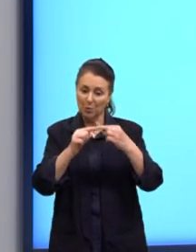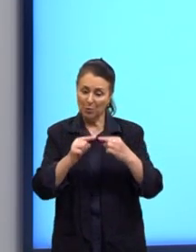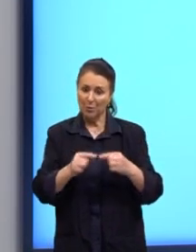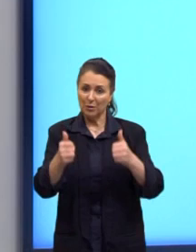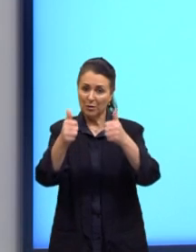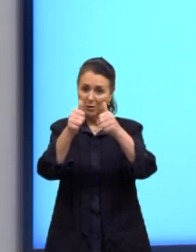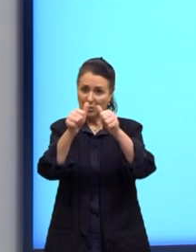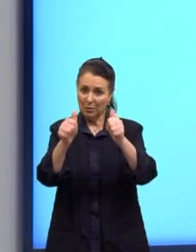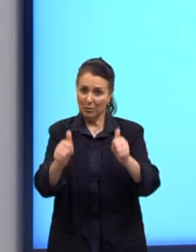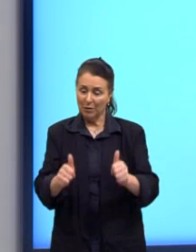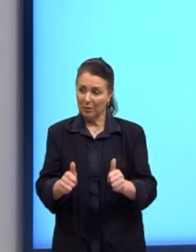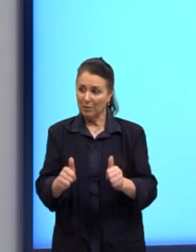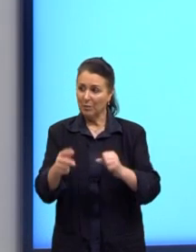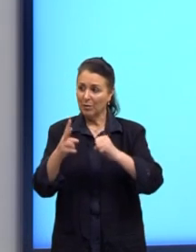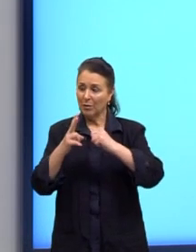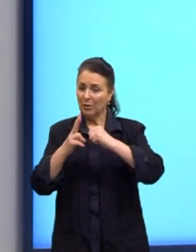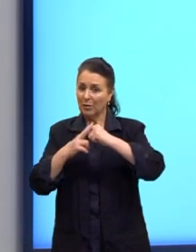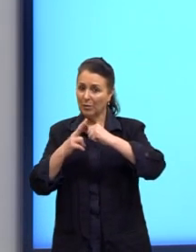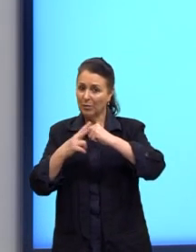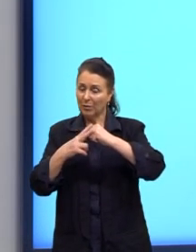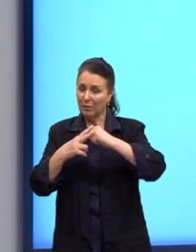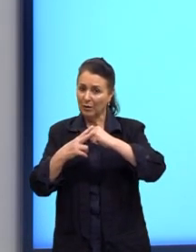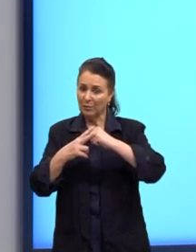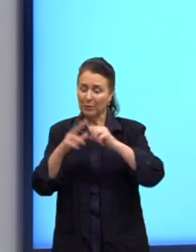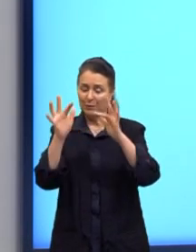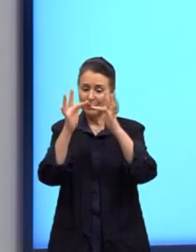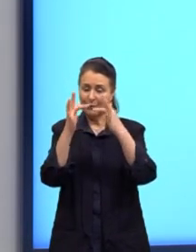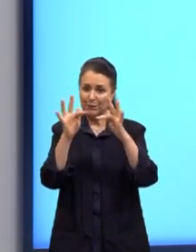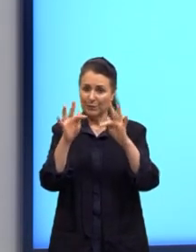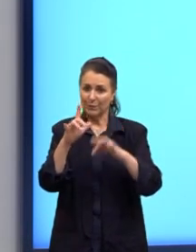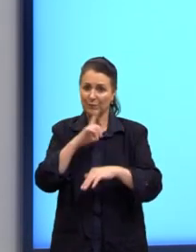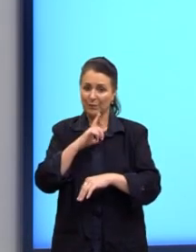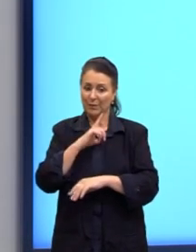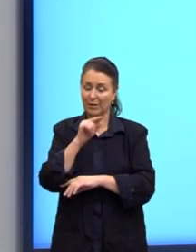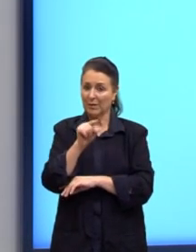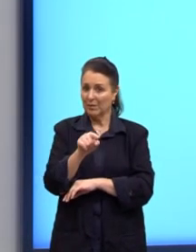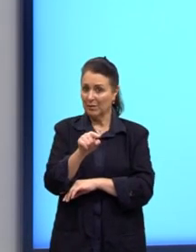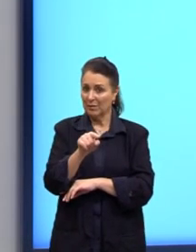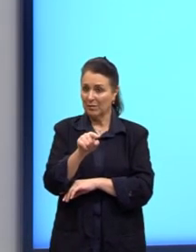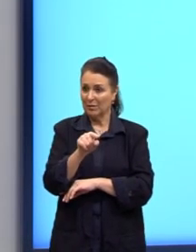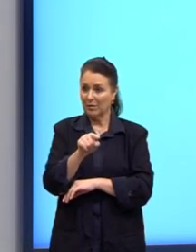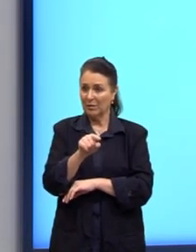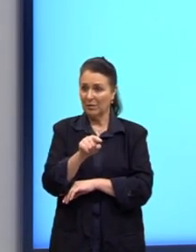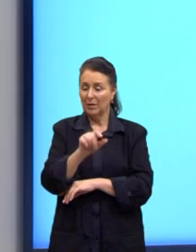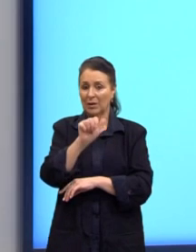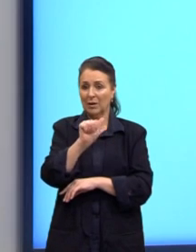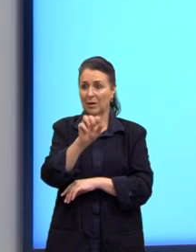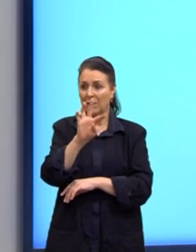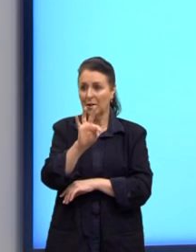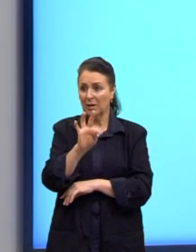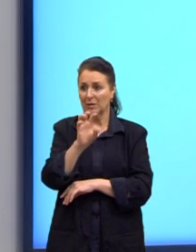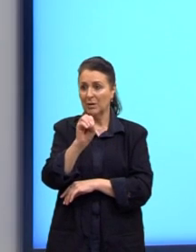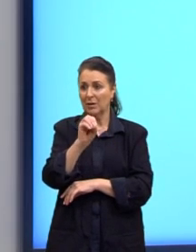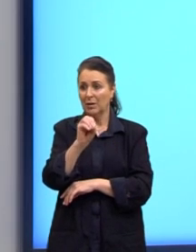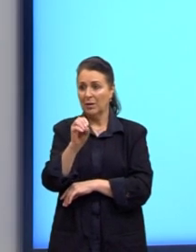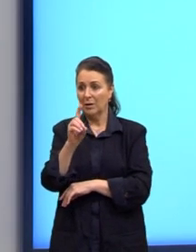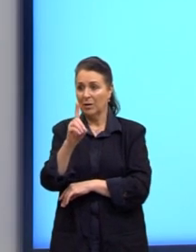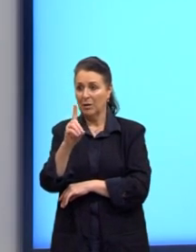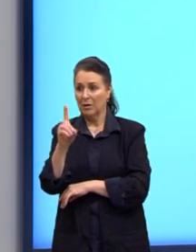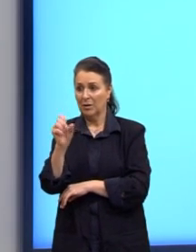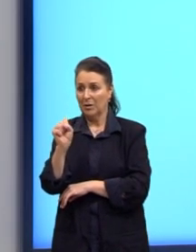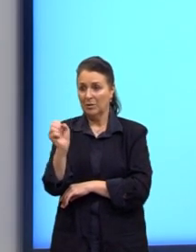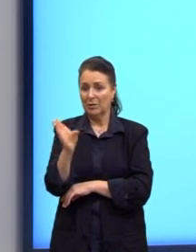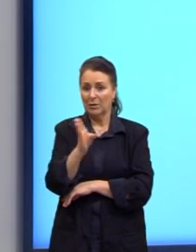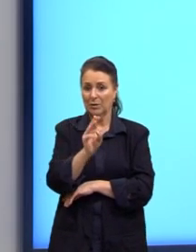Qual é o verbo que nós temos aqui o verbo frasal que nós temos aqui o at with que que significa